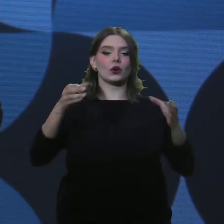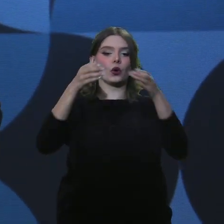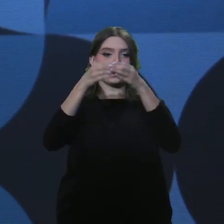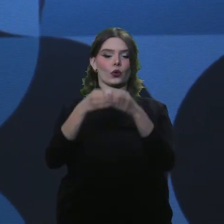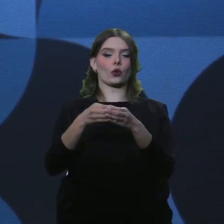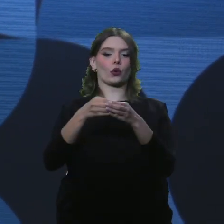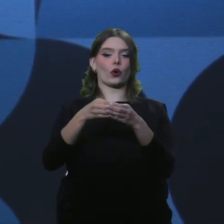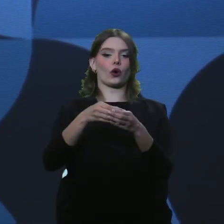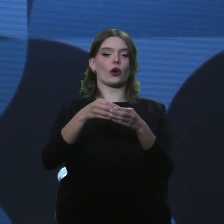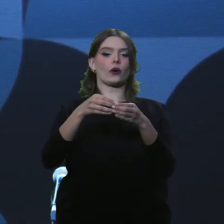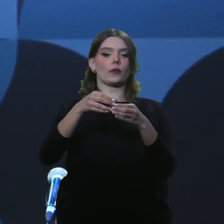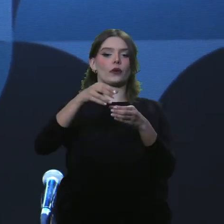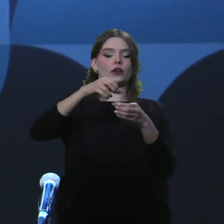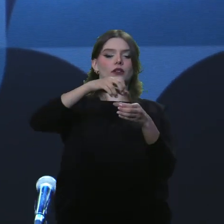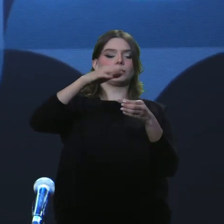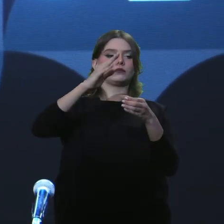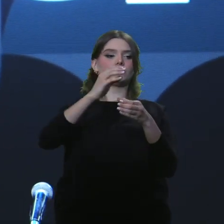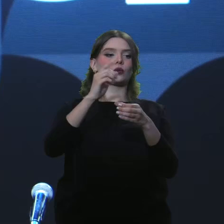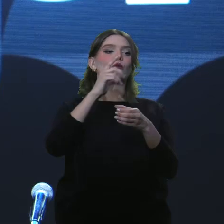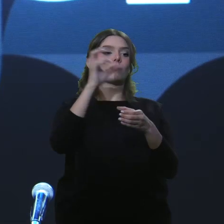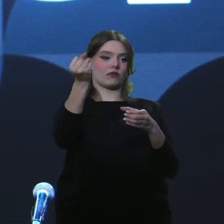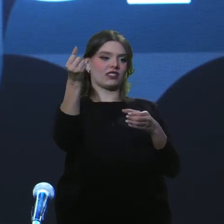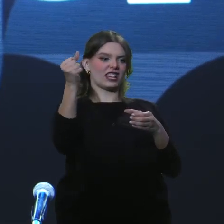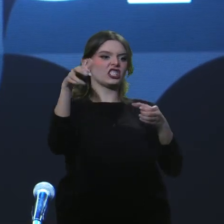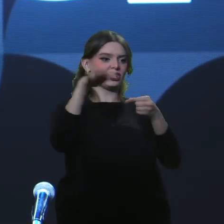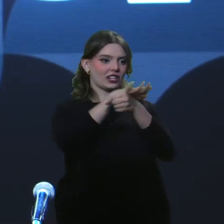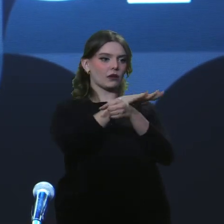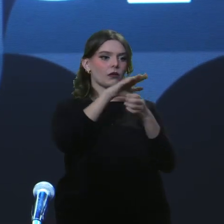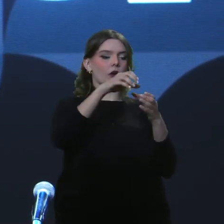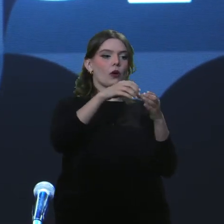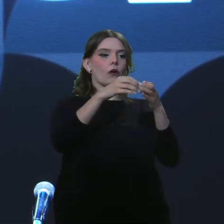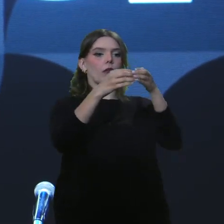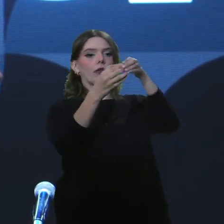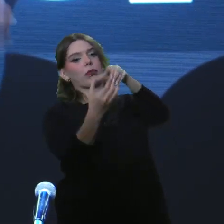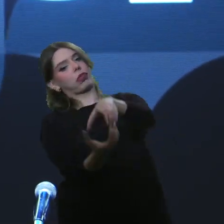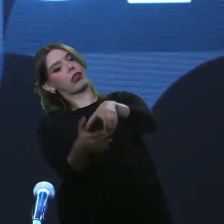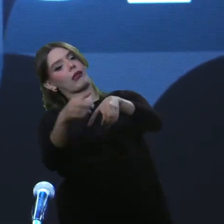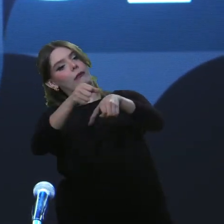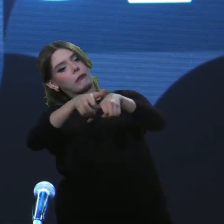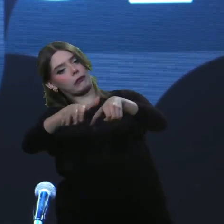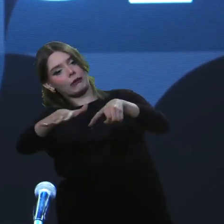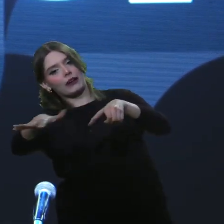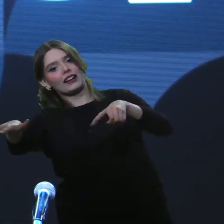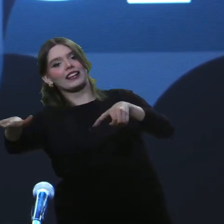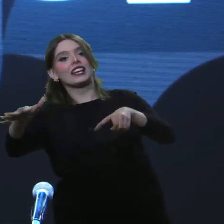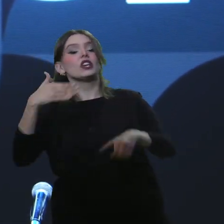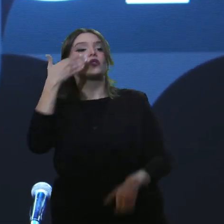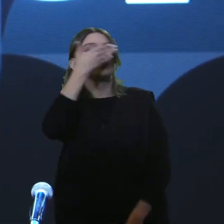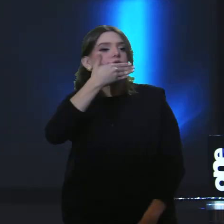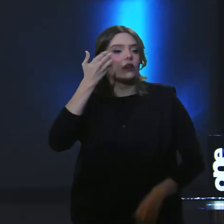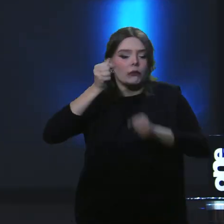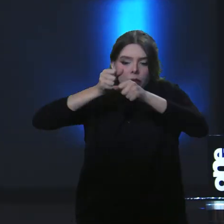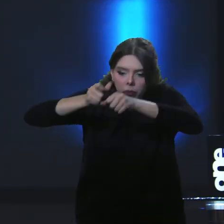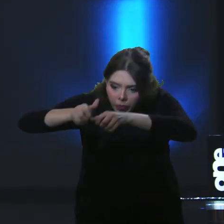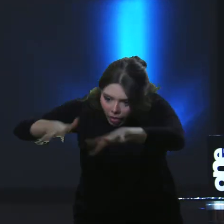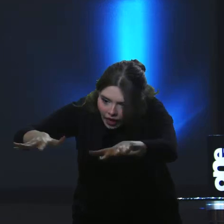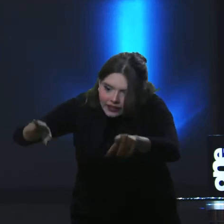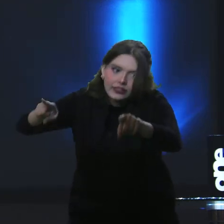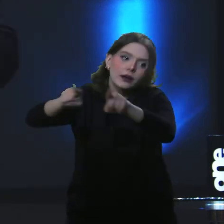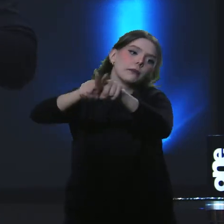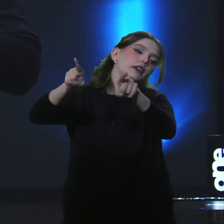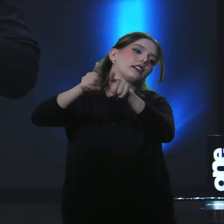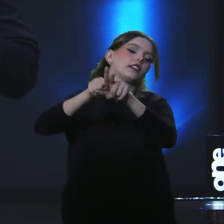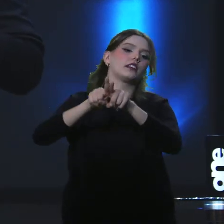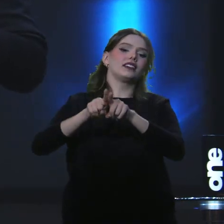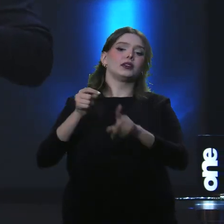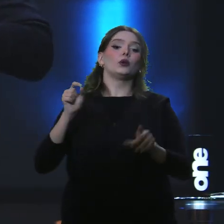tinha caído, tinha leite pela mesa. O Nescau tinha caído e caiu o Nescau na mesa. O que